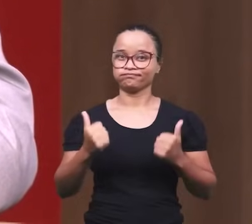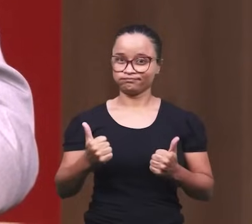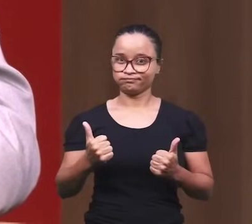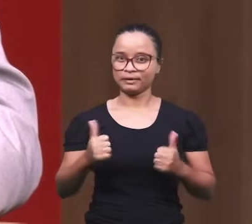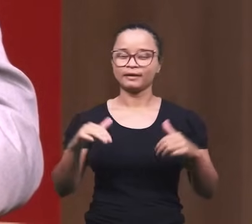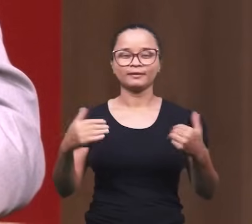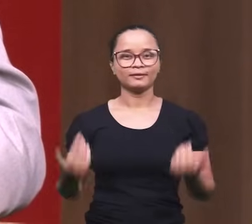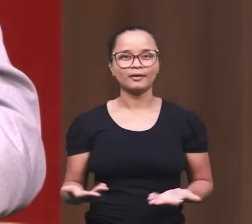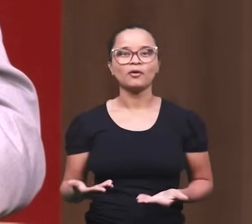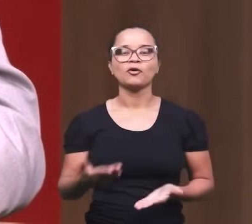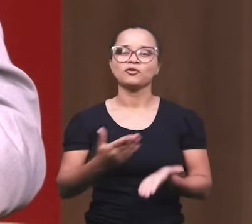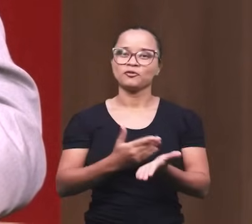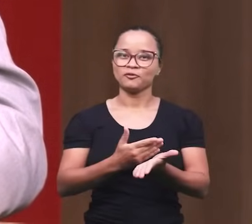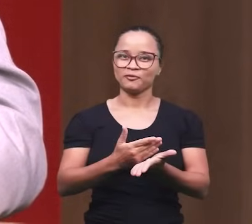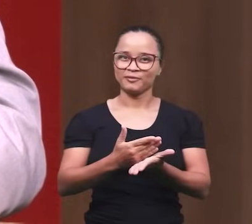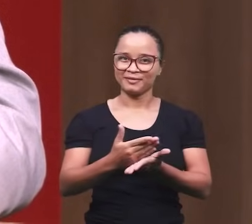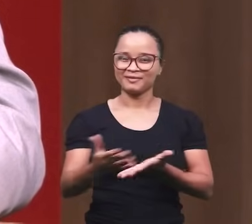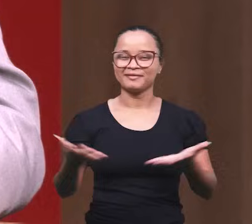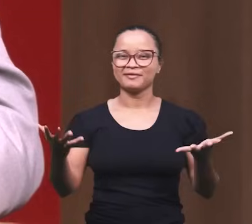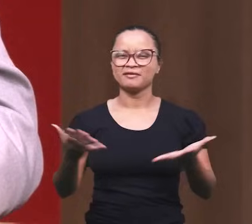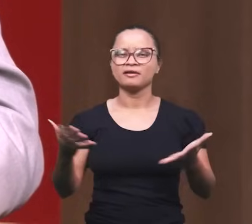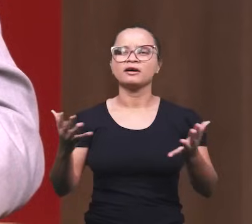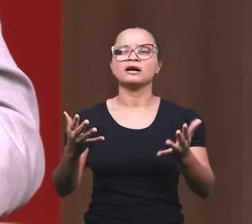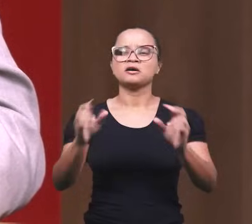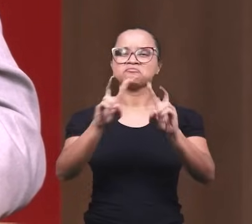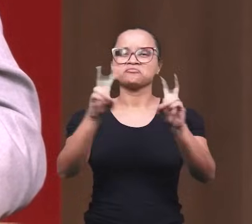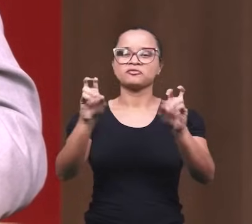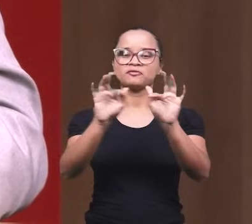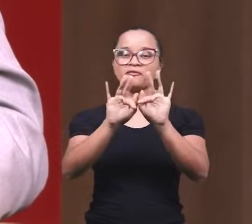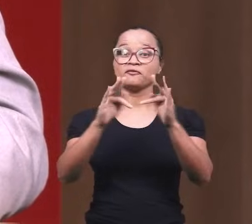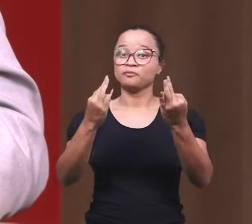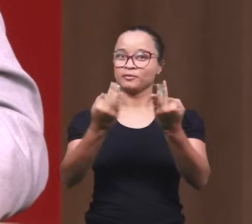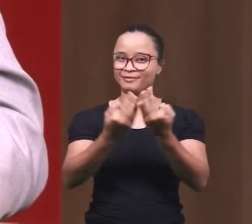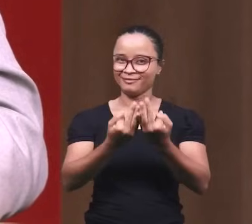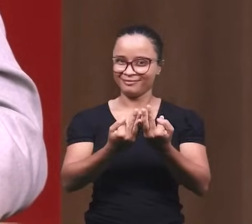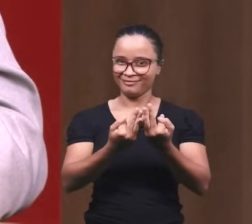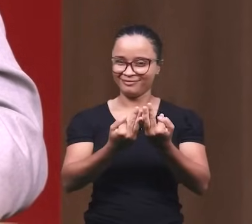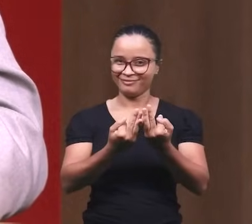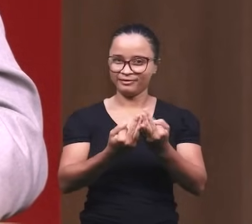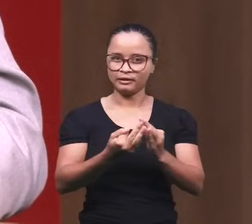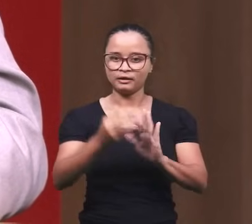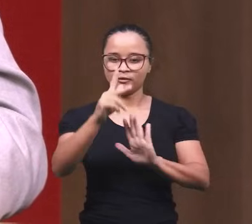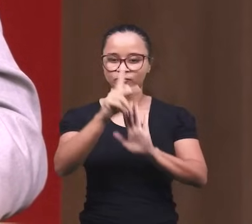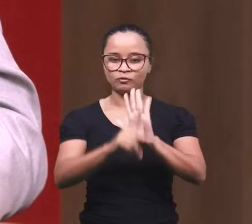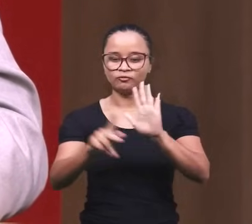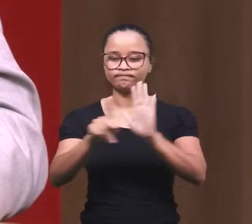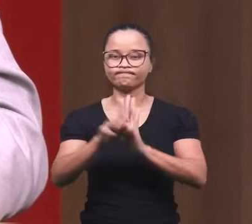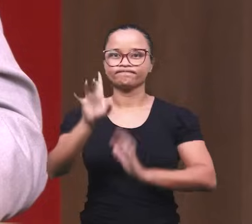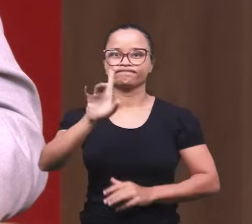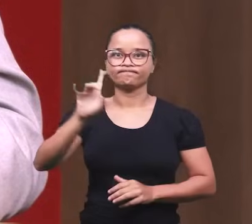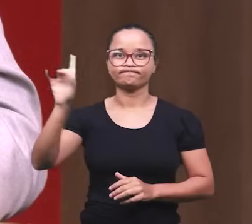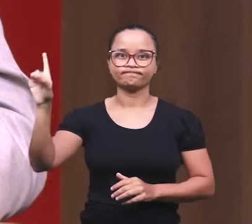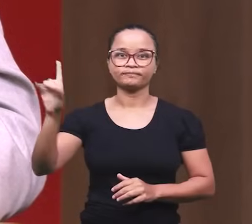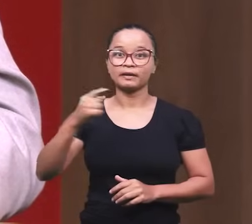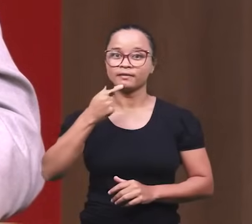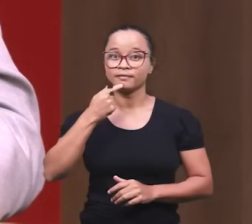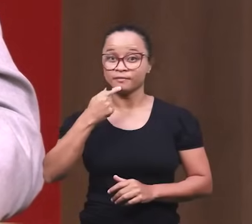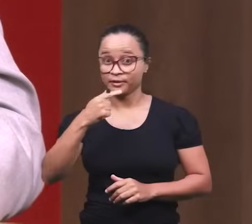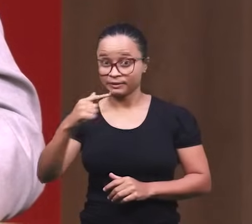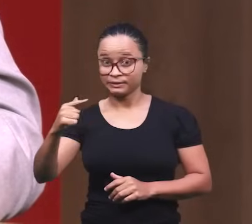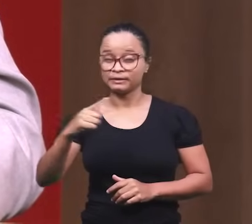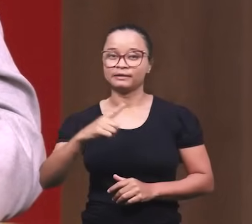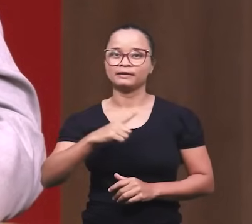do programa família um projeto de Deus programa semanal onde a gente sempre aborda temas que são